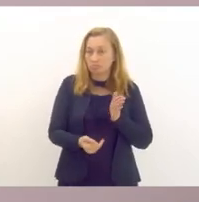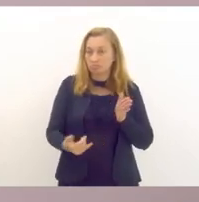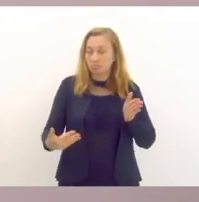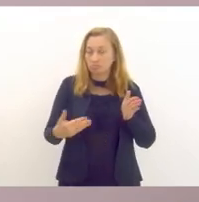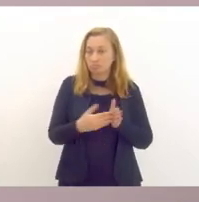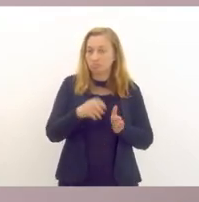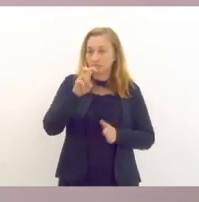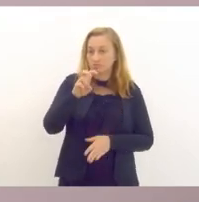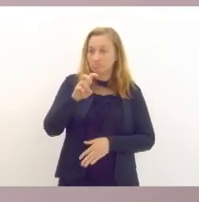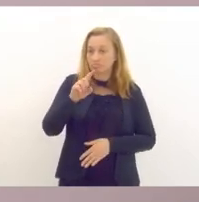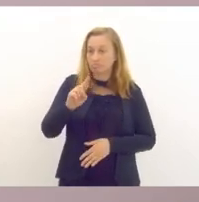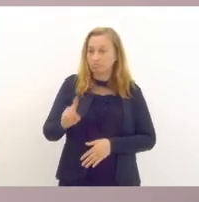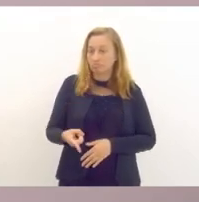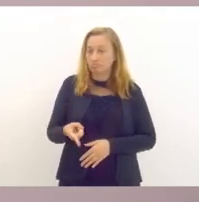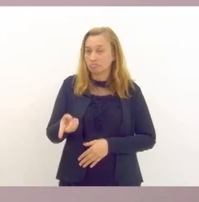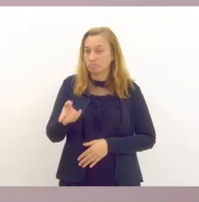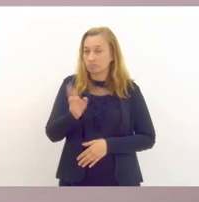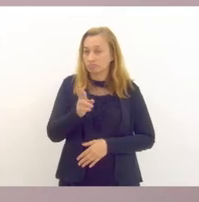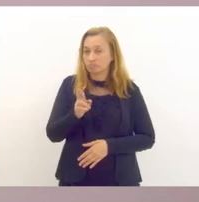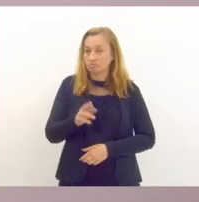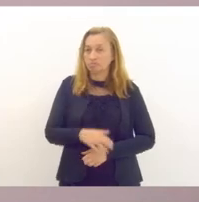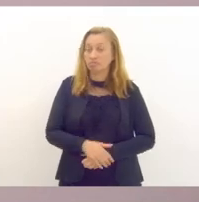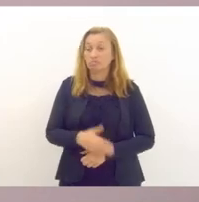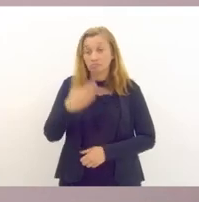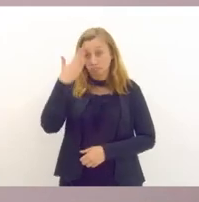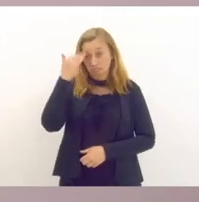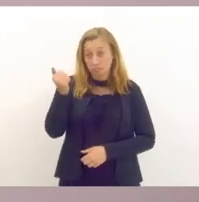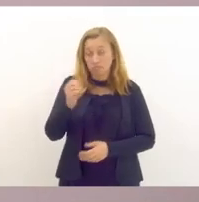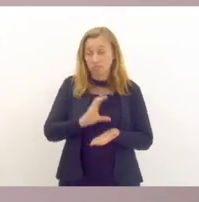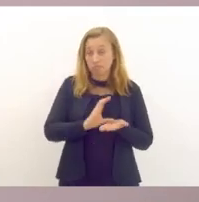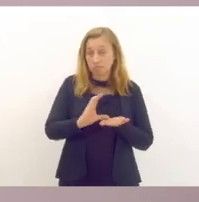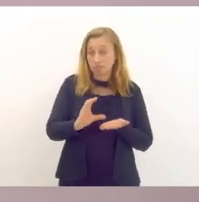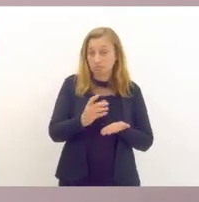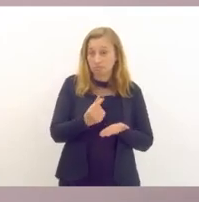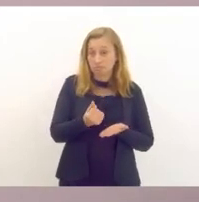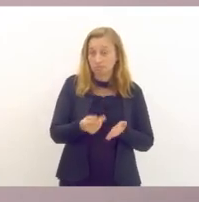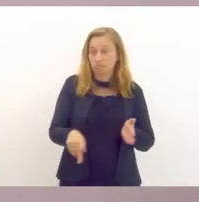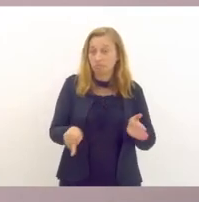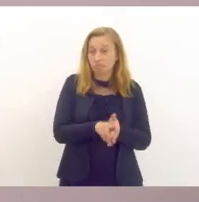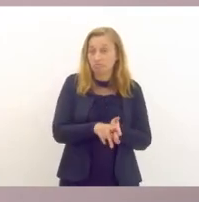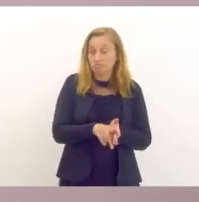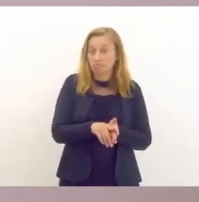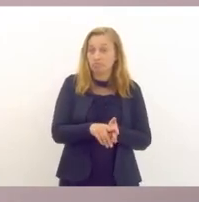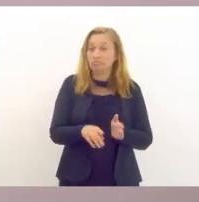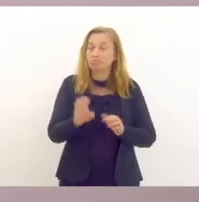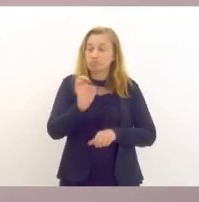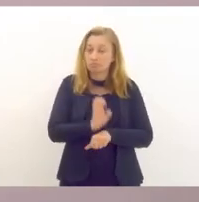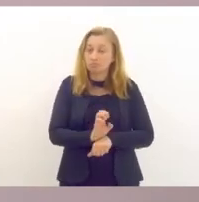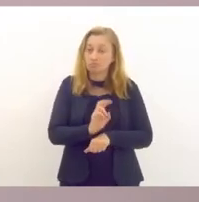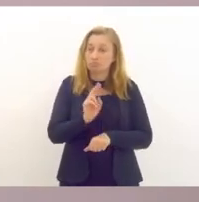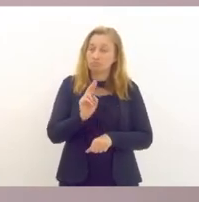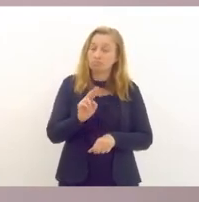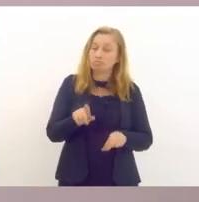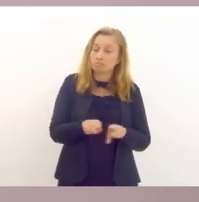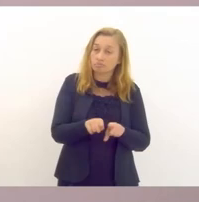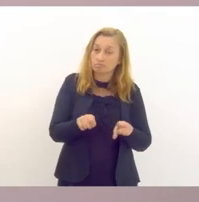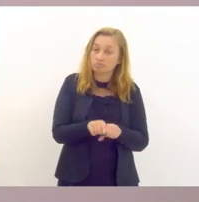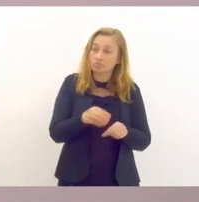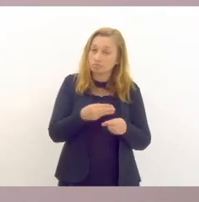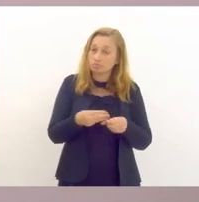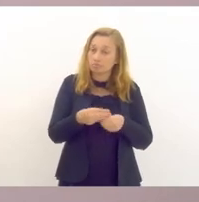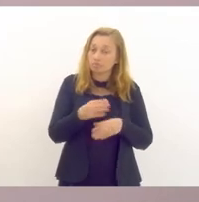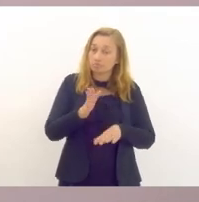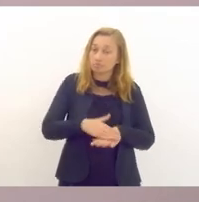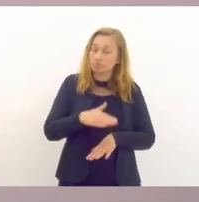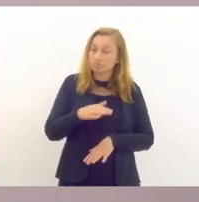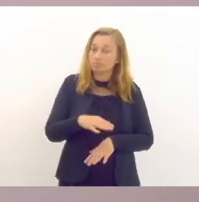r$ 5000 e nós sabemos que esses recursos ficam no estado e no município quando são descontados dos Servidores mais uma